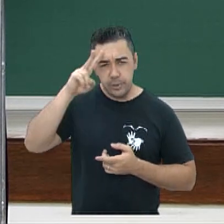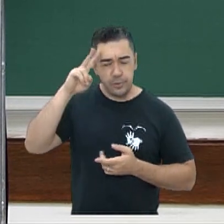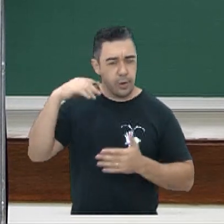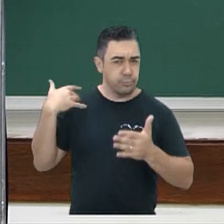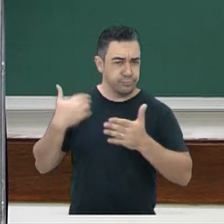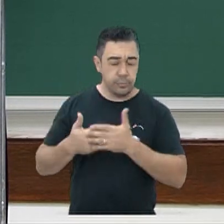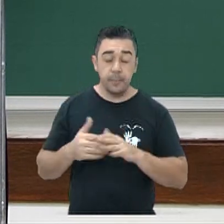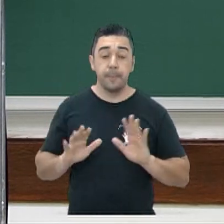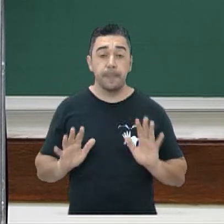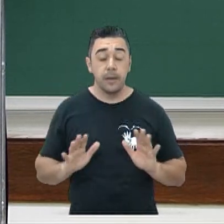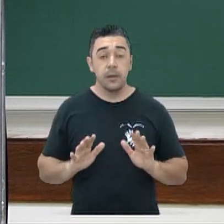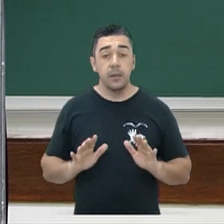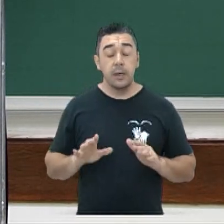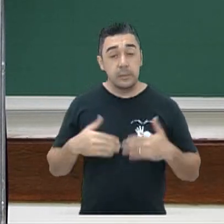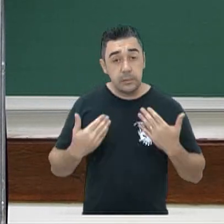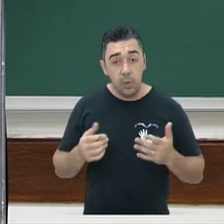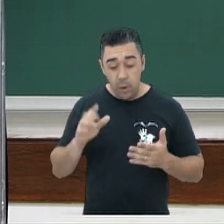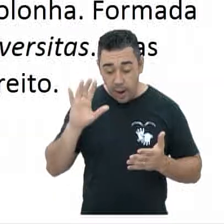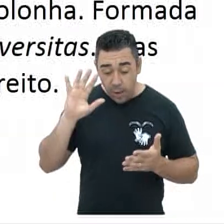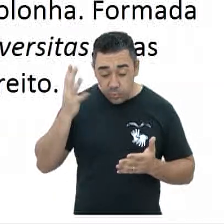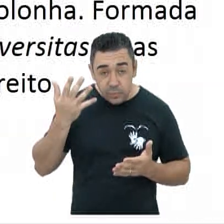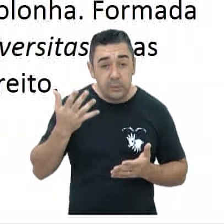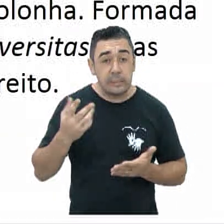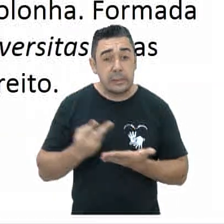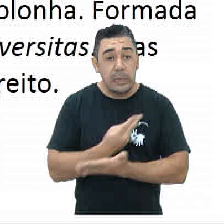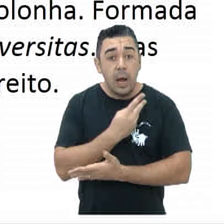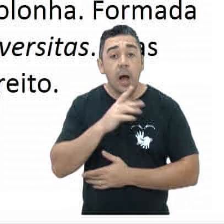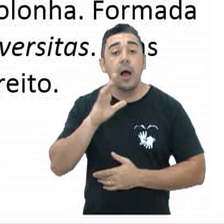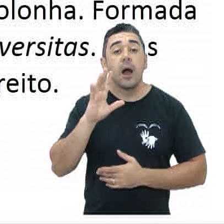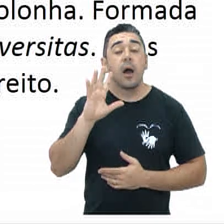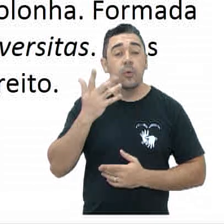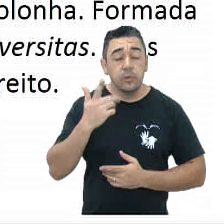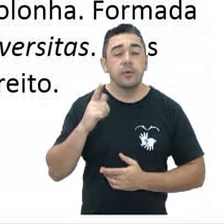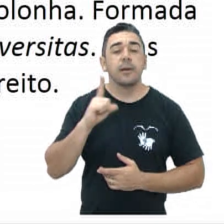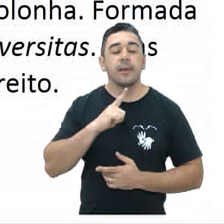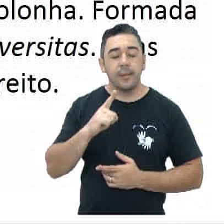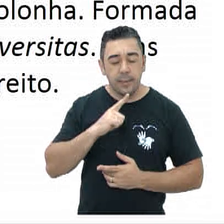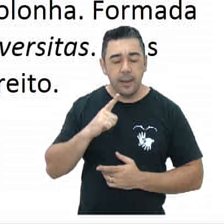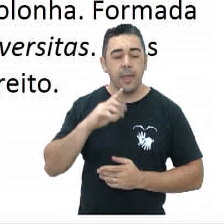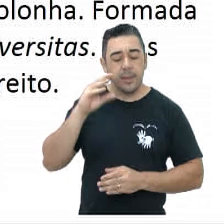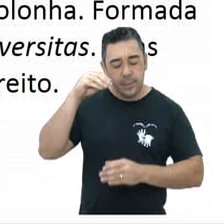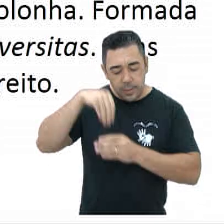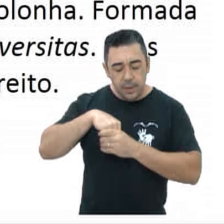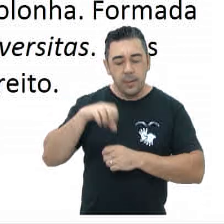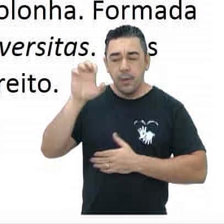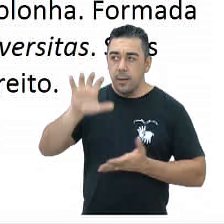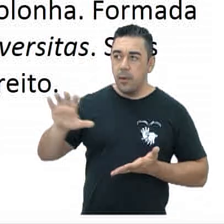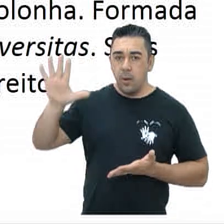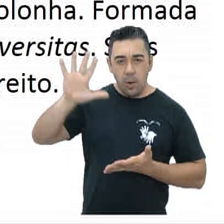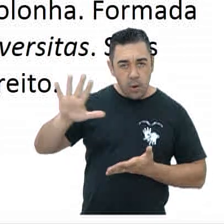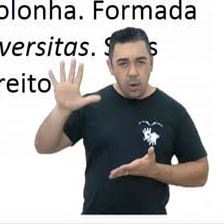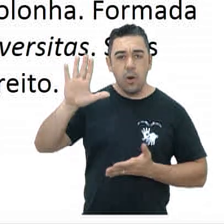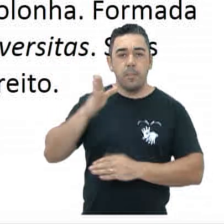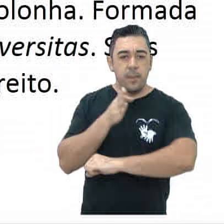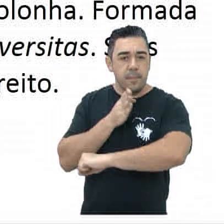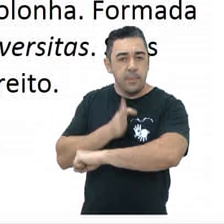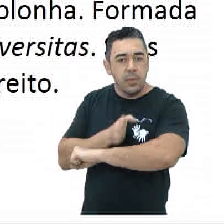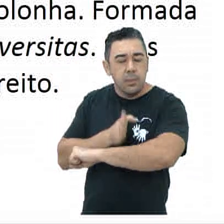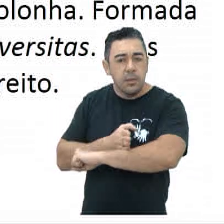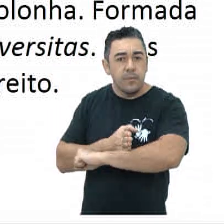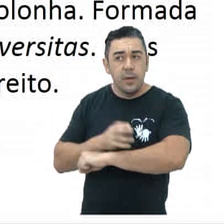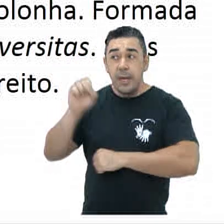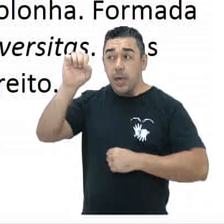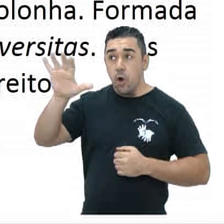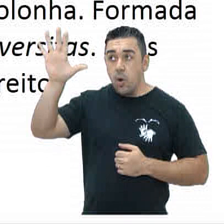tá? Então, todos esses fatos vão ocorrer dentro da Europa medieval. Então, a gente nunca deve pensar que a Europa medieval foi